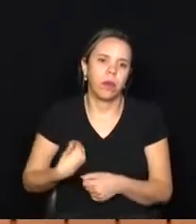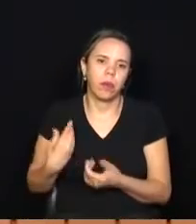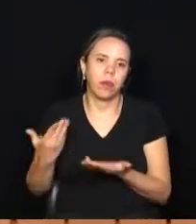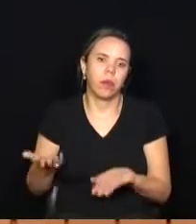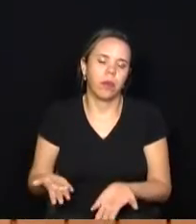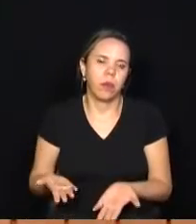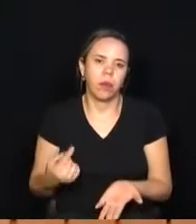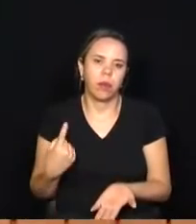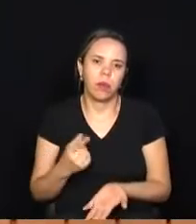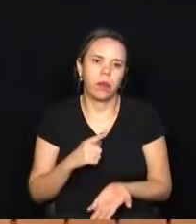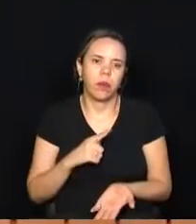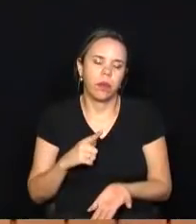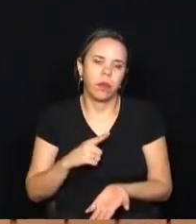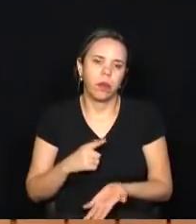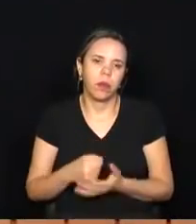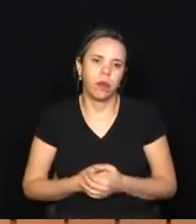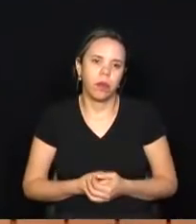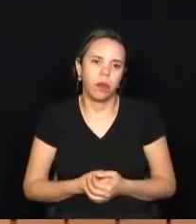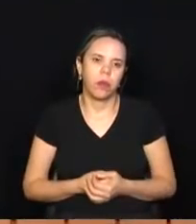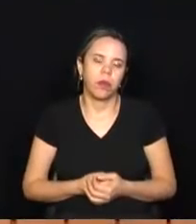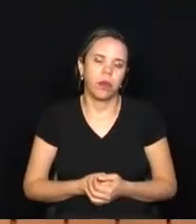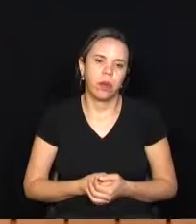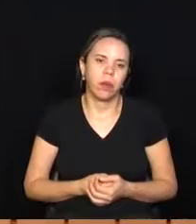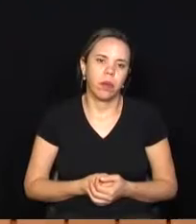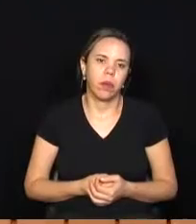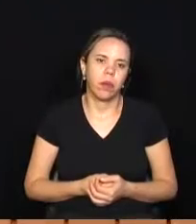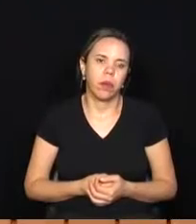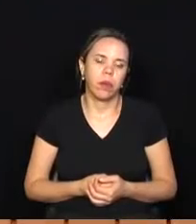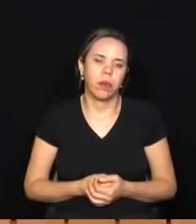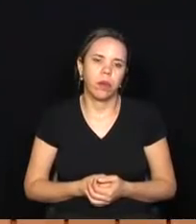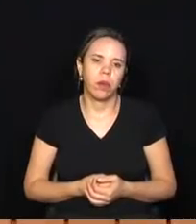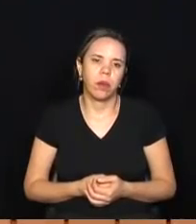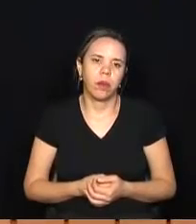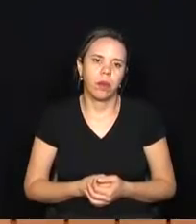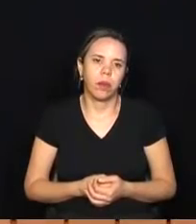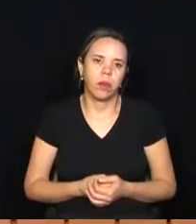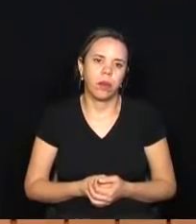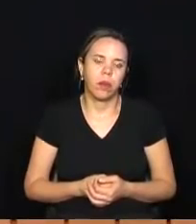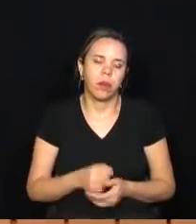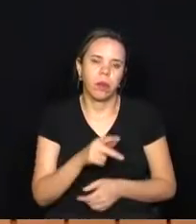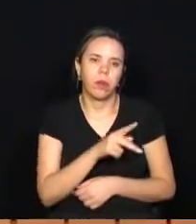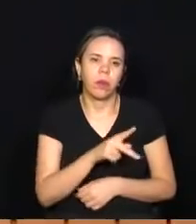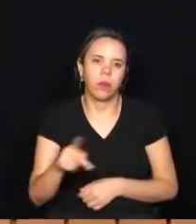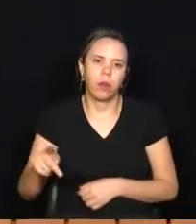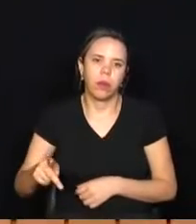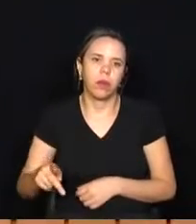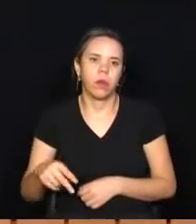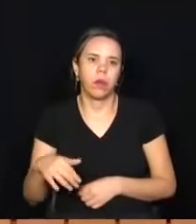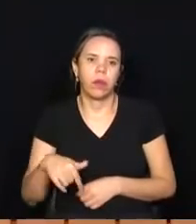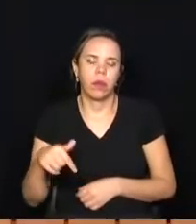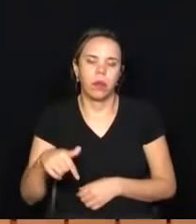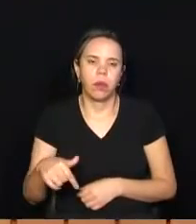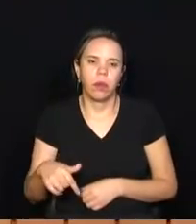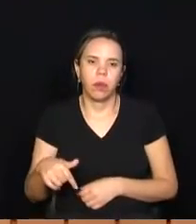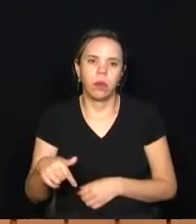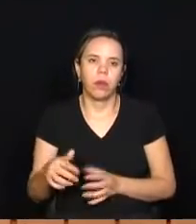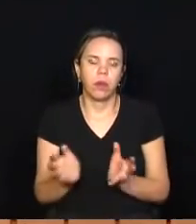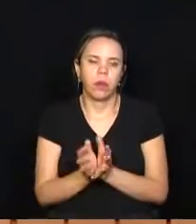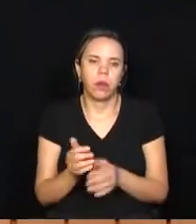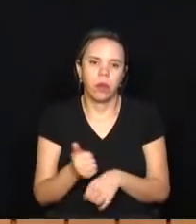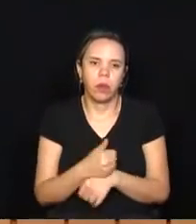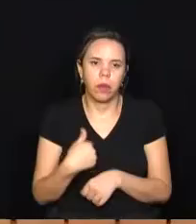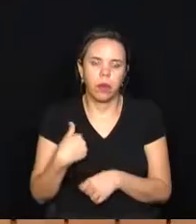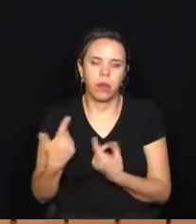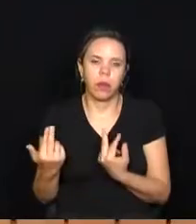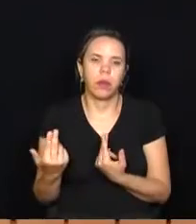Então, nós temos que ter, né, essa. Você hoje, Jair, como presidente da Câmara, e nessa área, eu